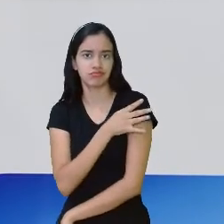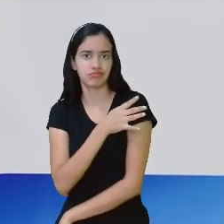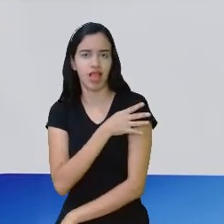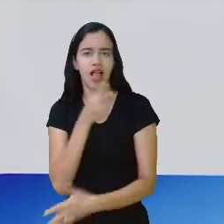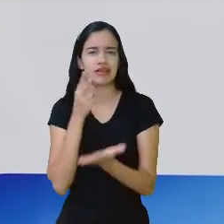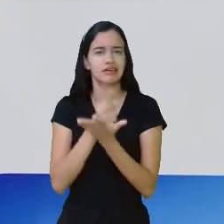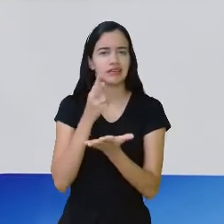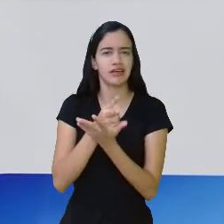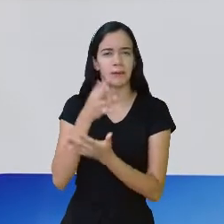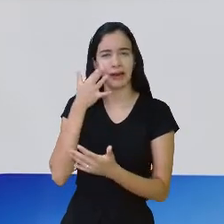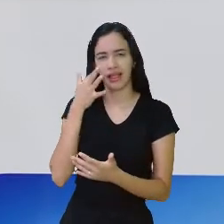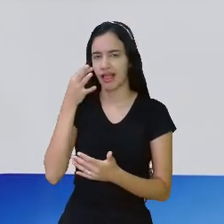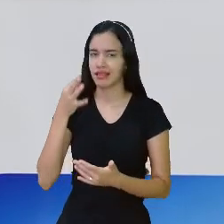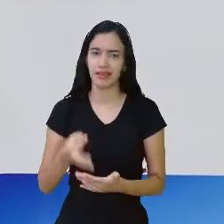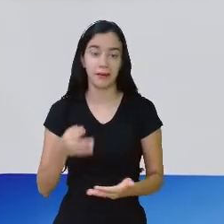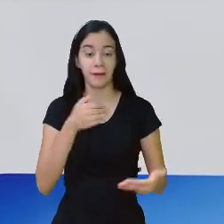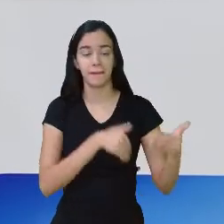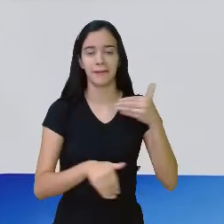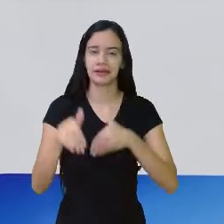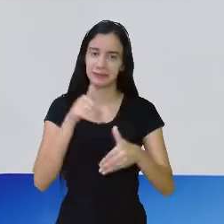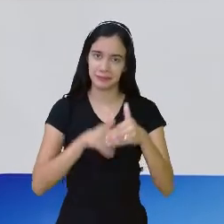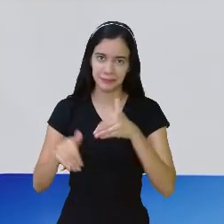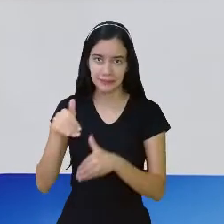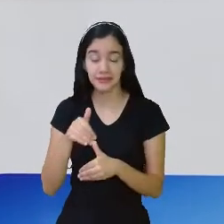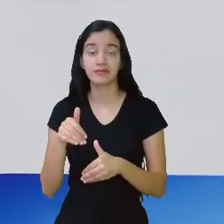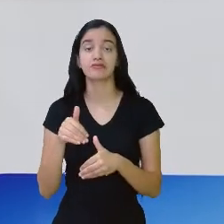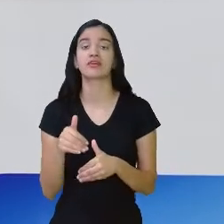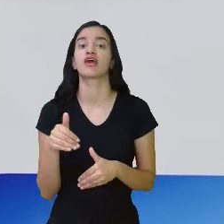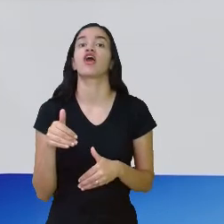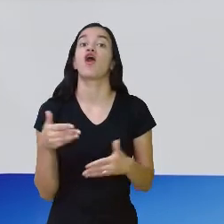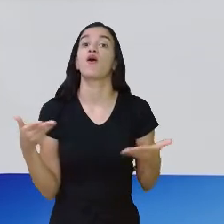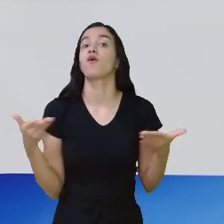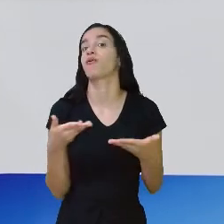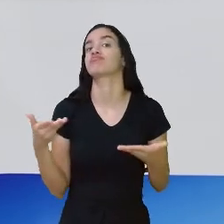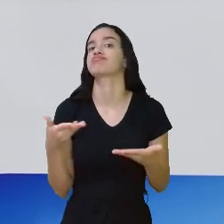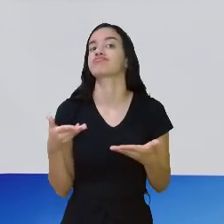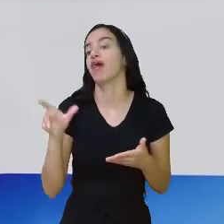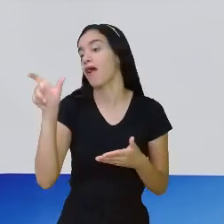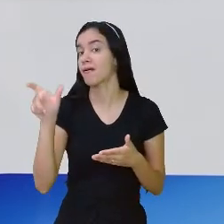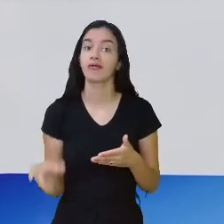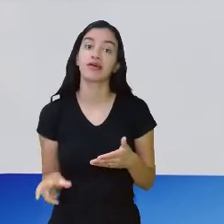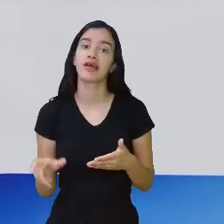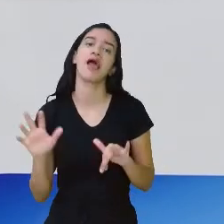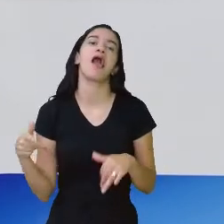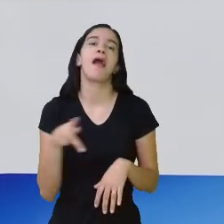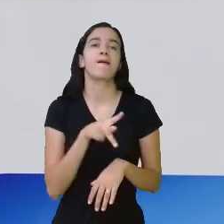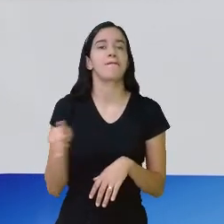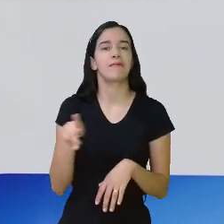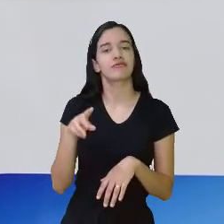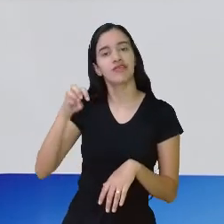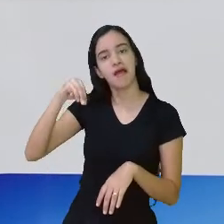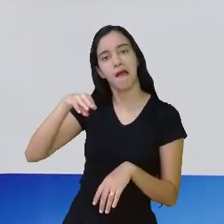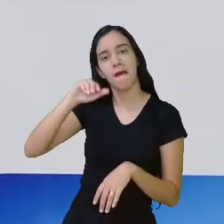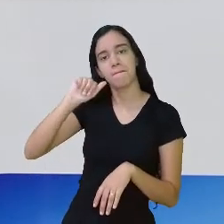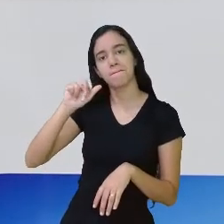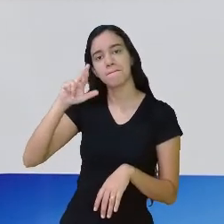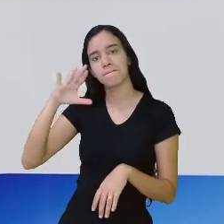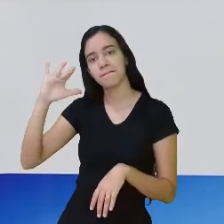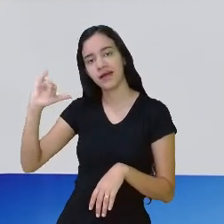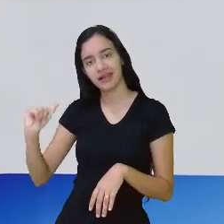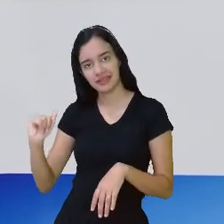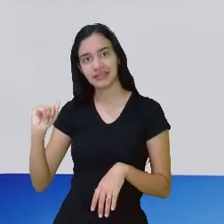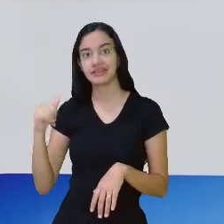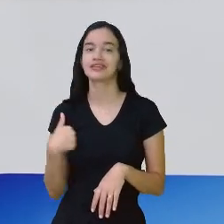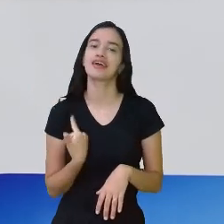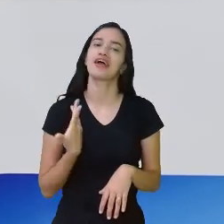sempre ativos, estão aí sempre participando. E quem está lá é a professora Márcia. Olha, fazia tempo